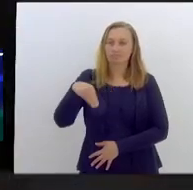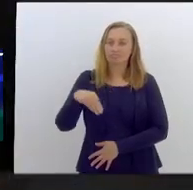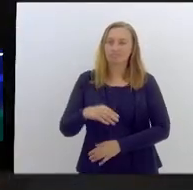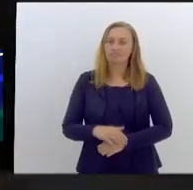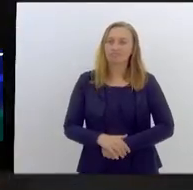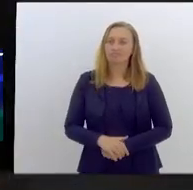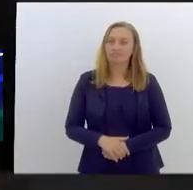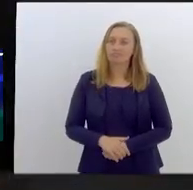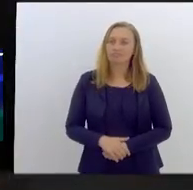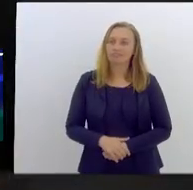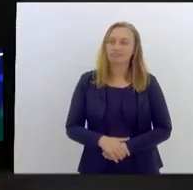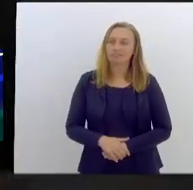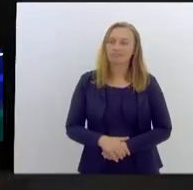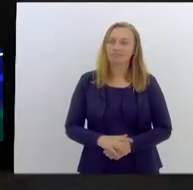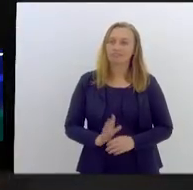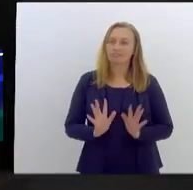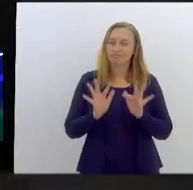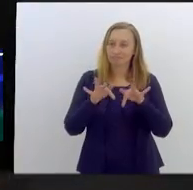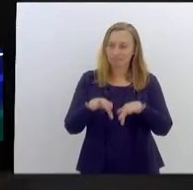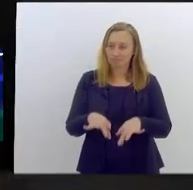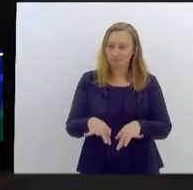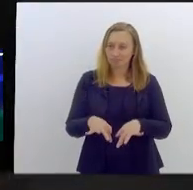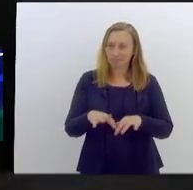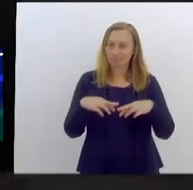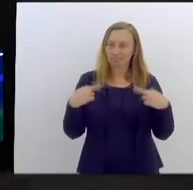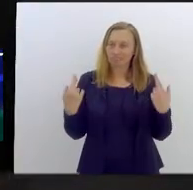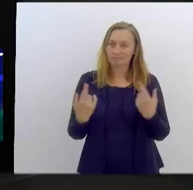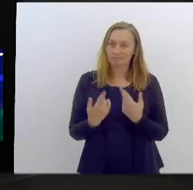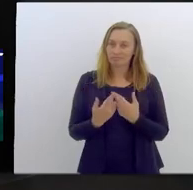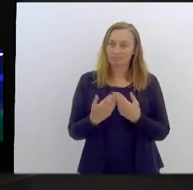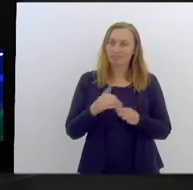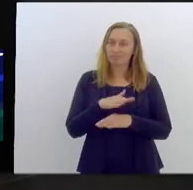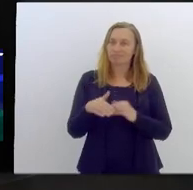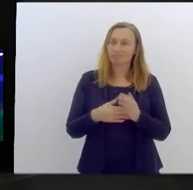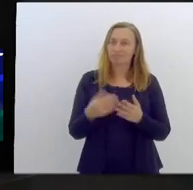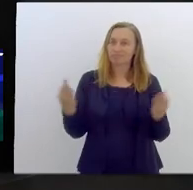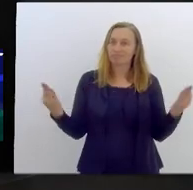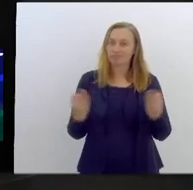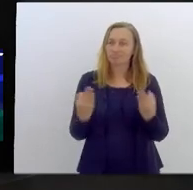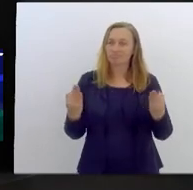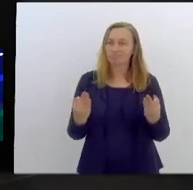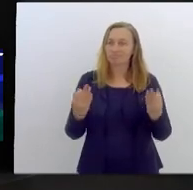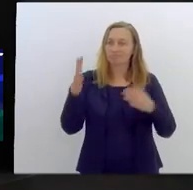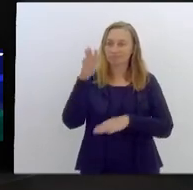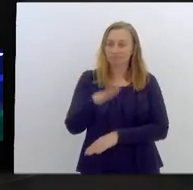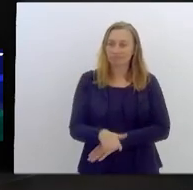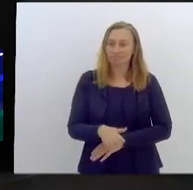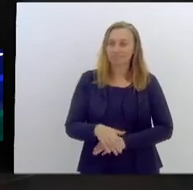A sessão está encerrada. Tenham todos uma ótima tarde.